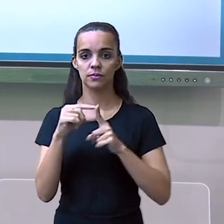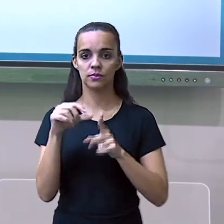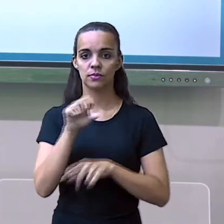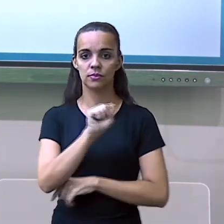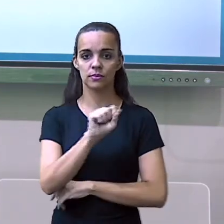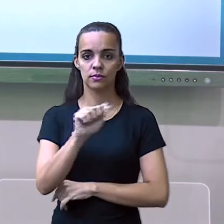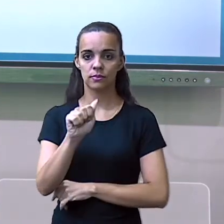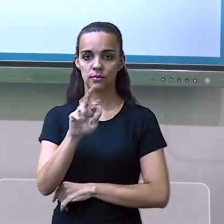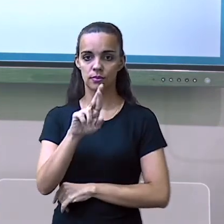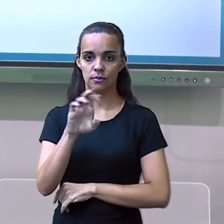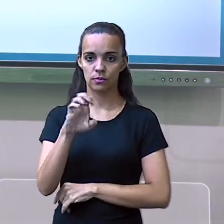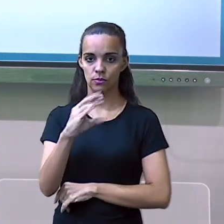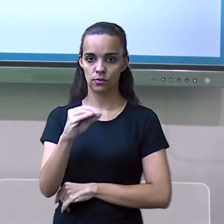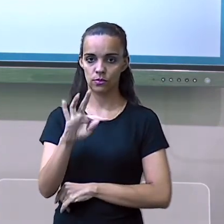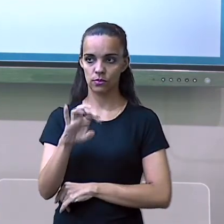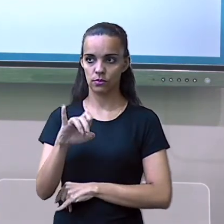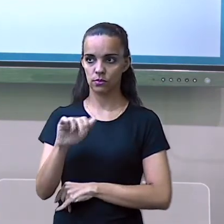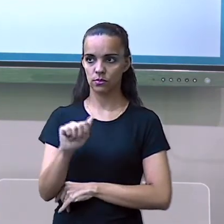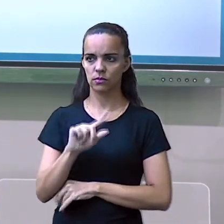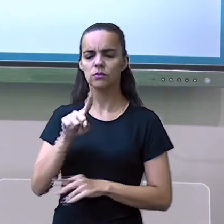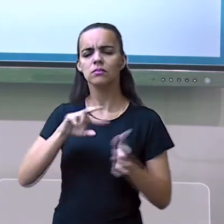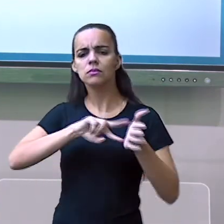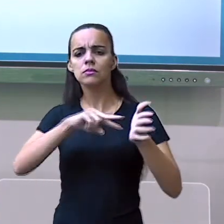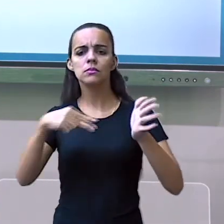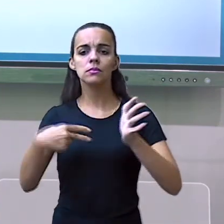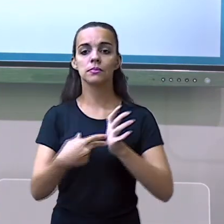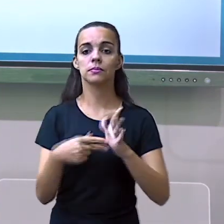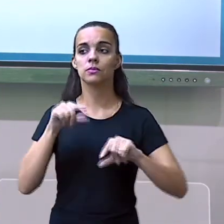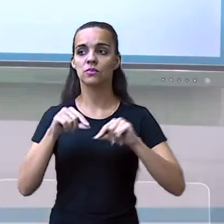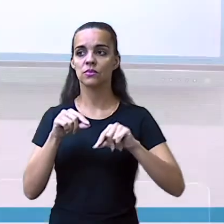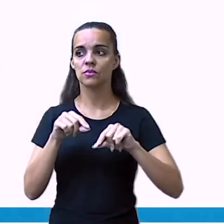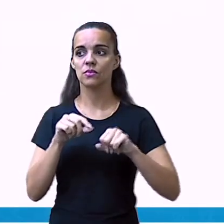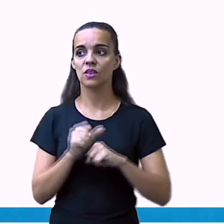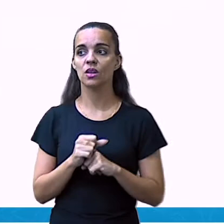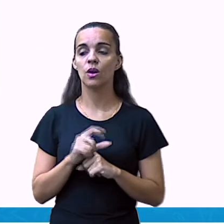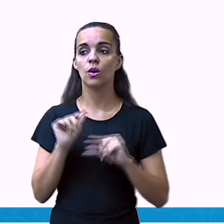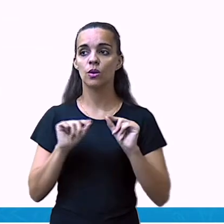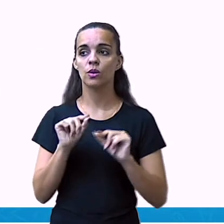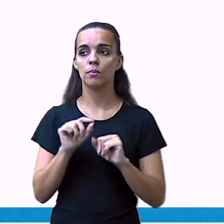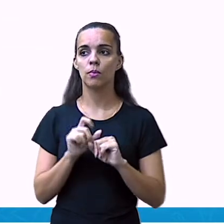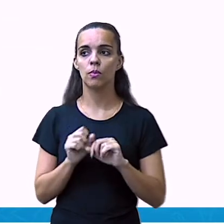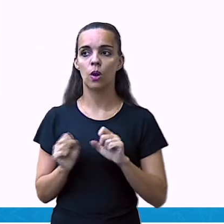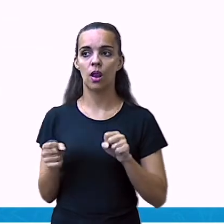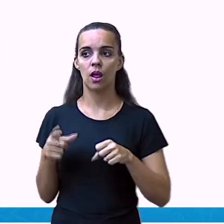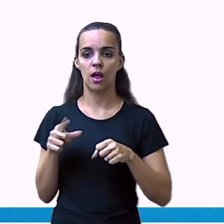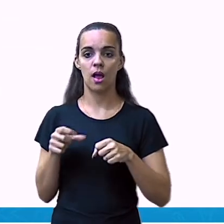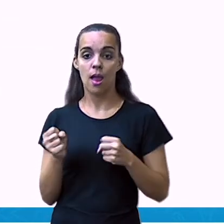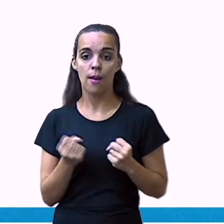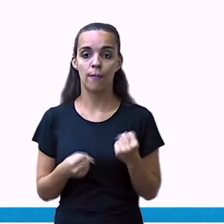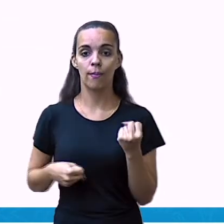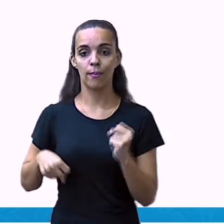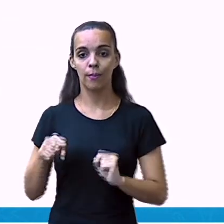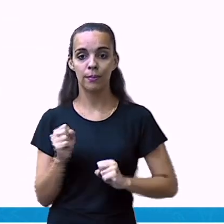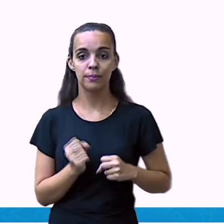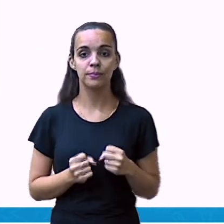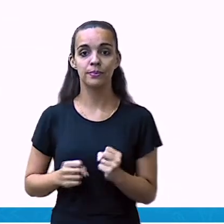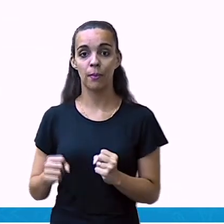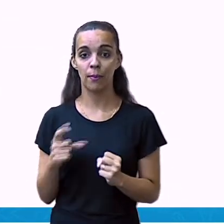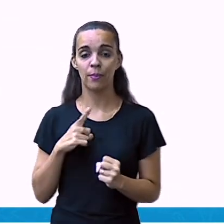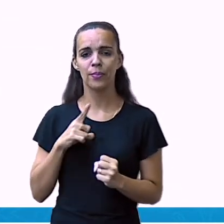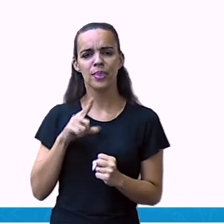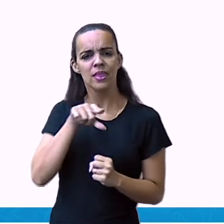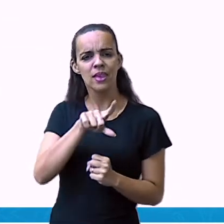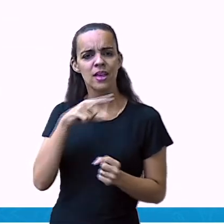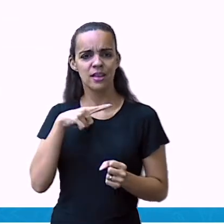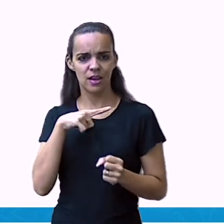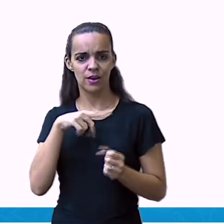palavra saracoteia. E o que significa? Significa rebola, ok?